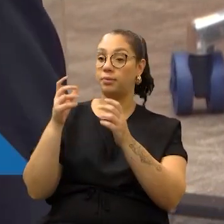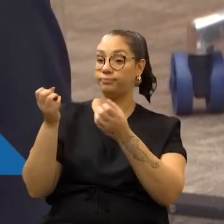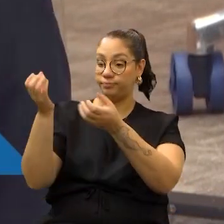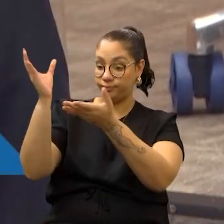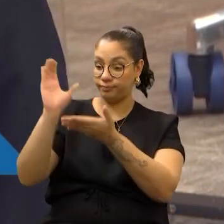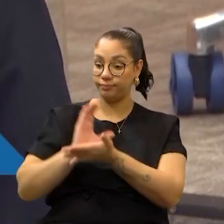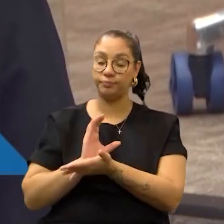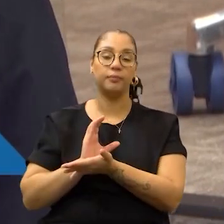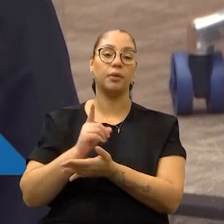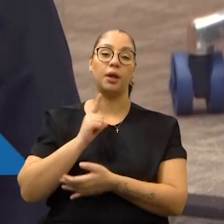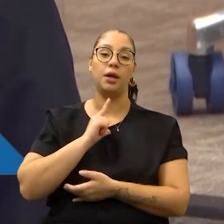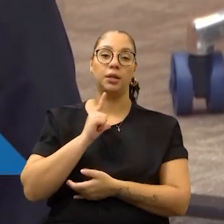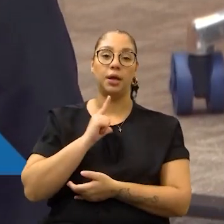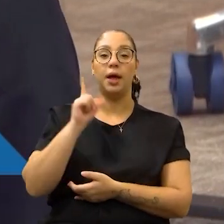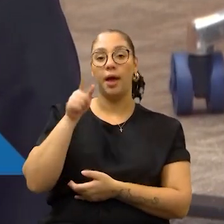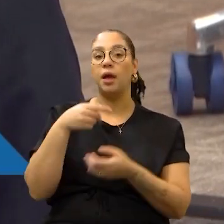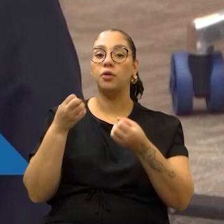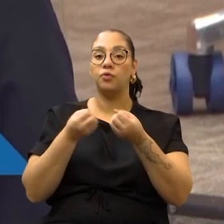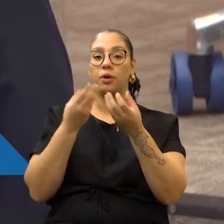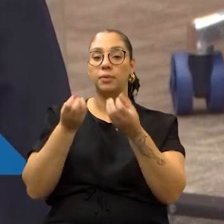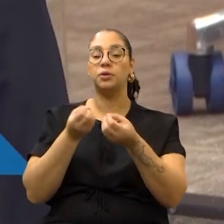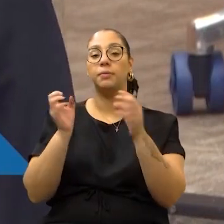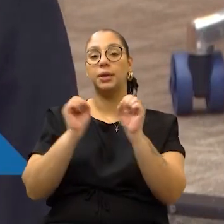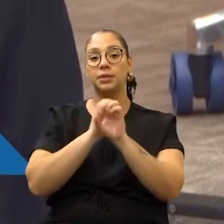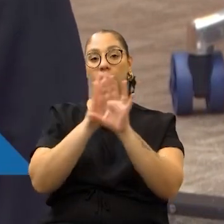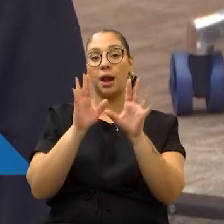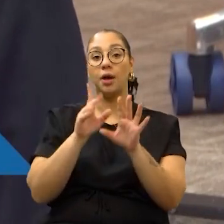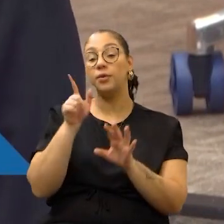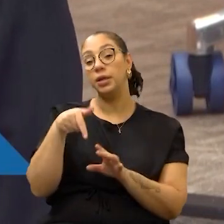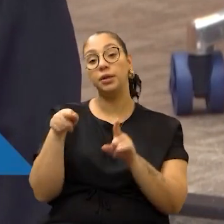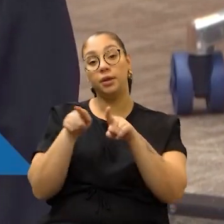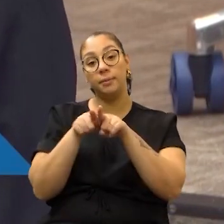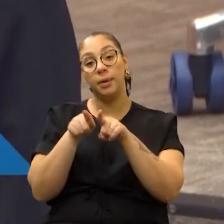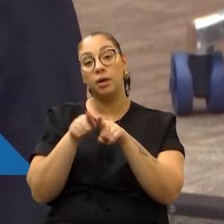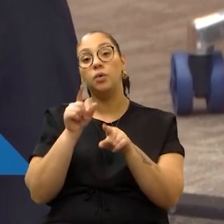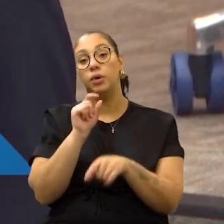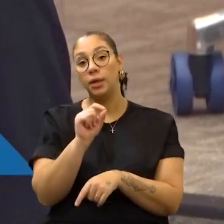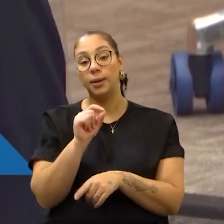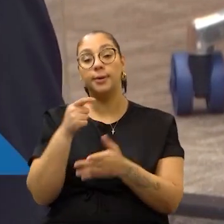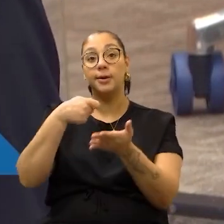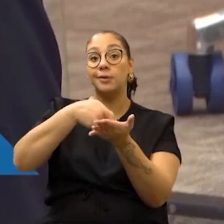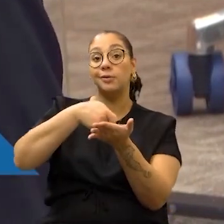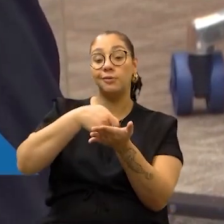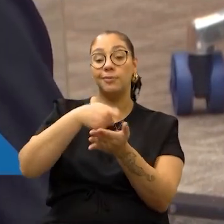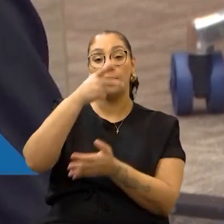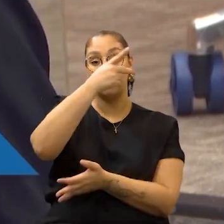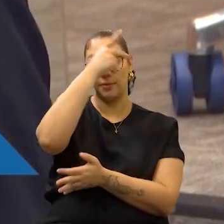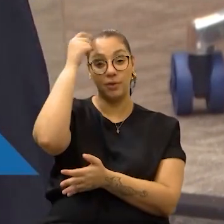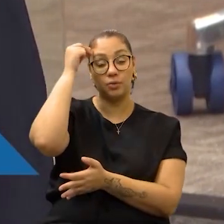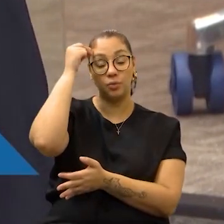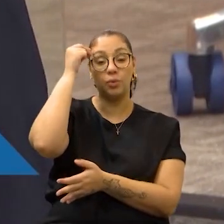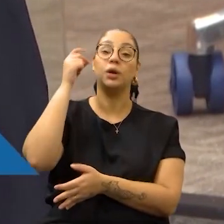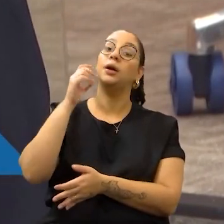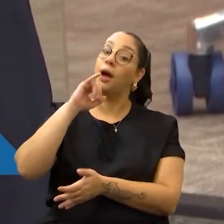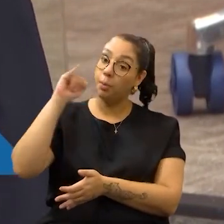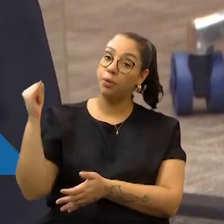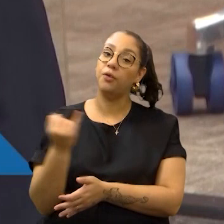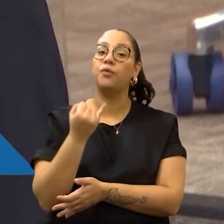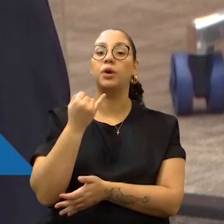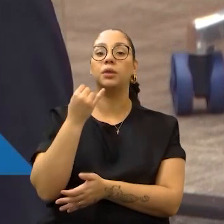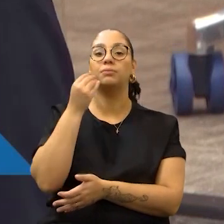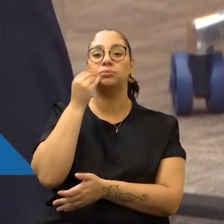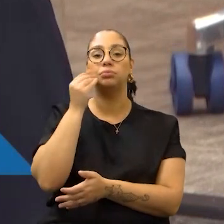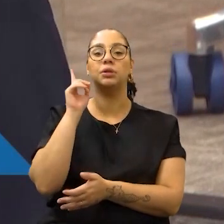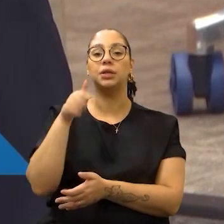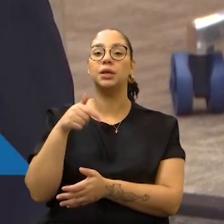preparou para receber esses recursos. Então é para ter essas informações e, ao mesmo tempo, cobrar da prefeitura para que